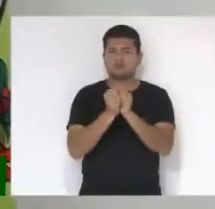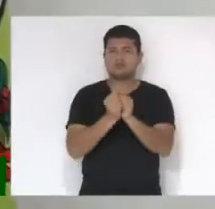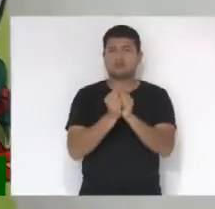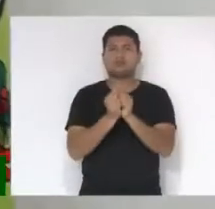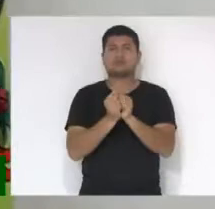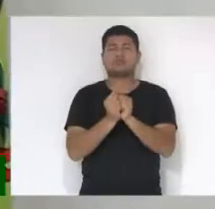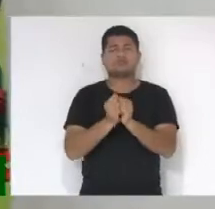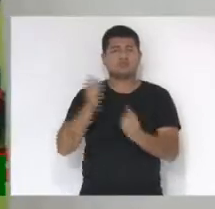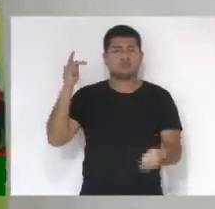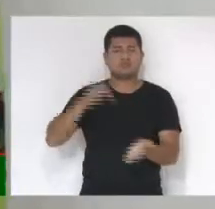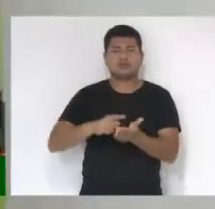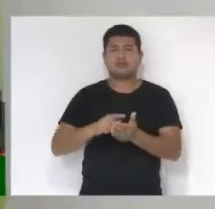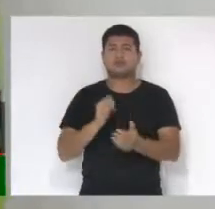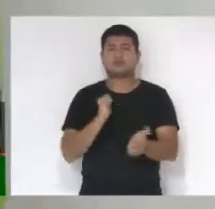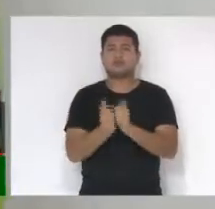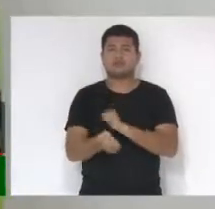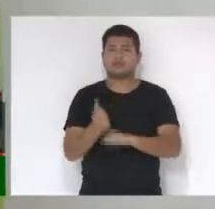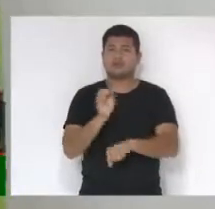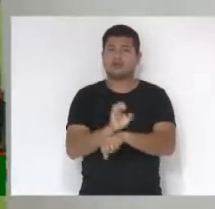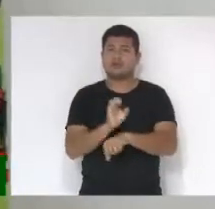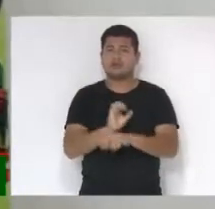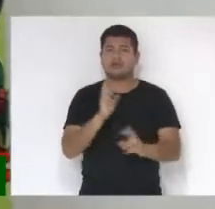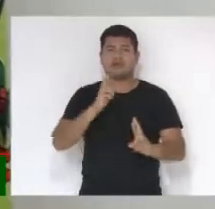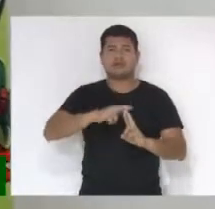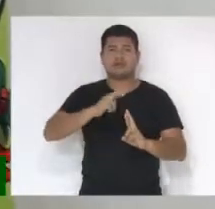para fazer o esporte de Santa Catarina ser referência.